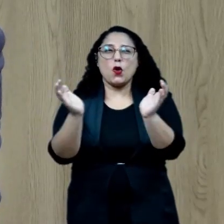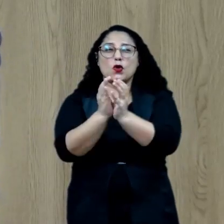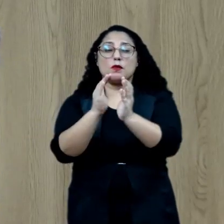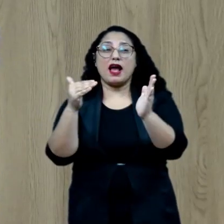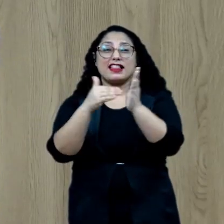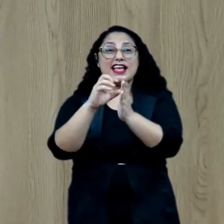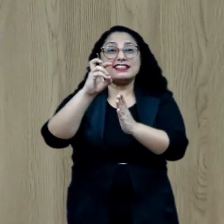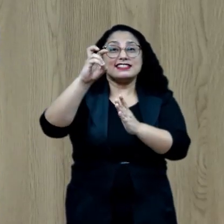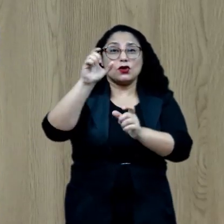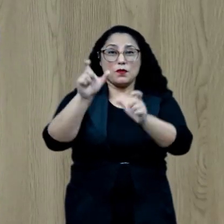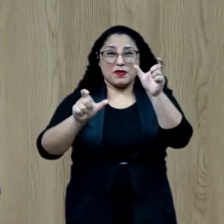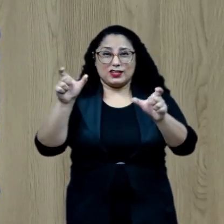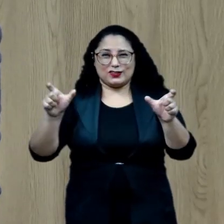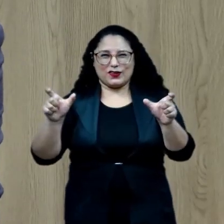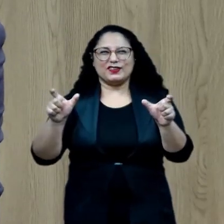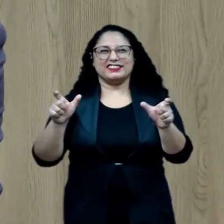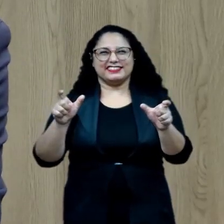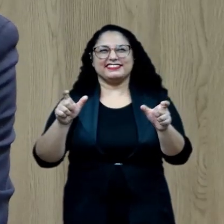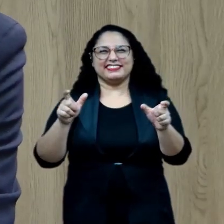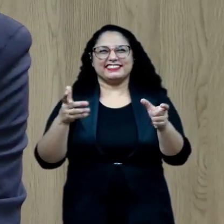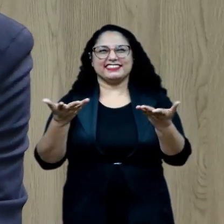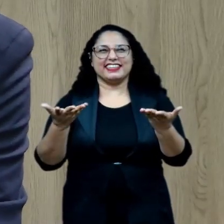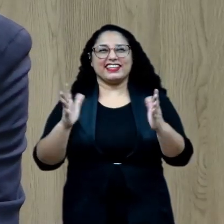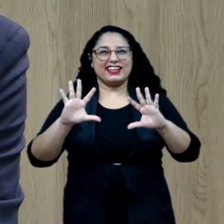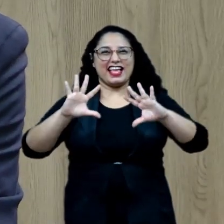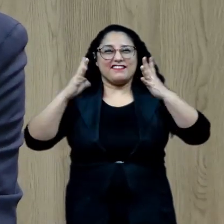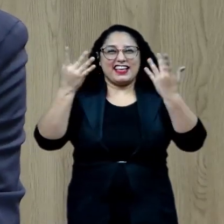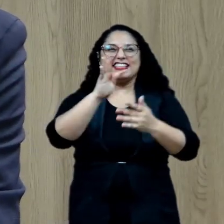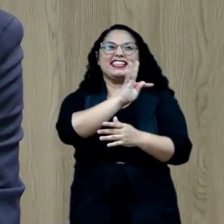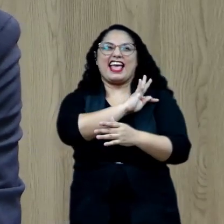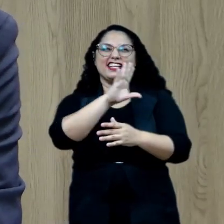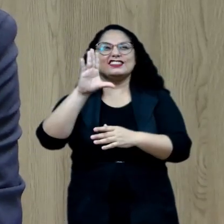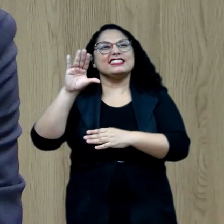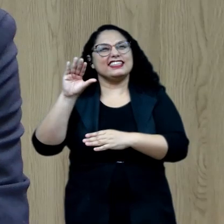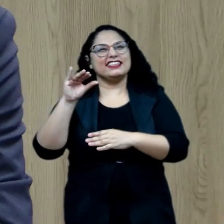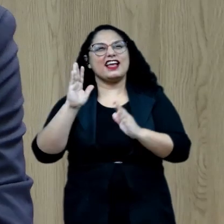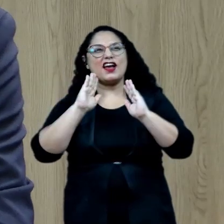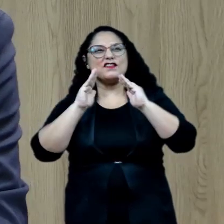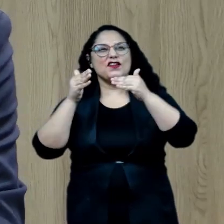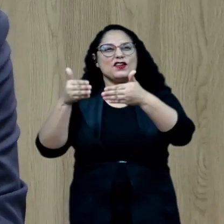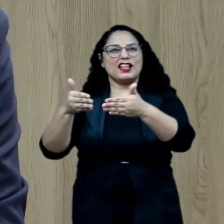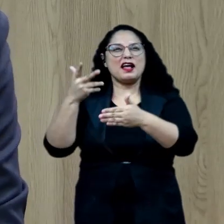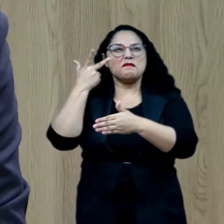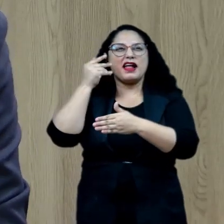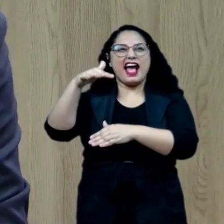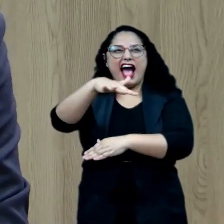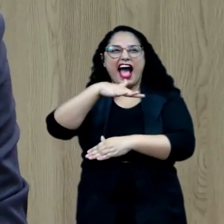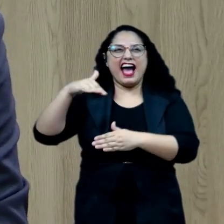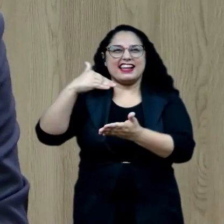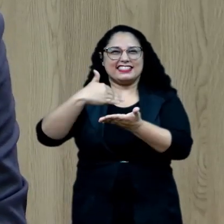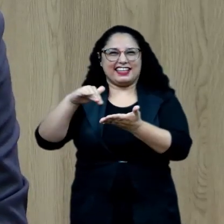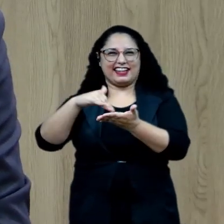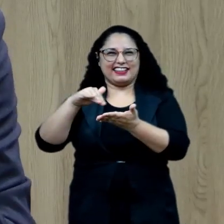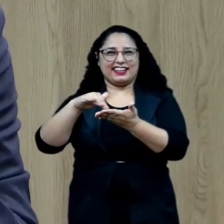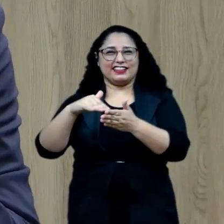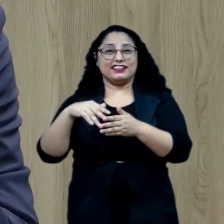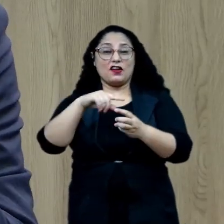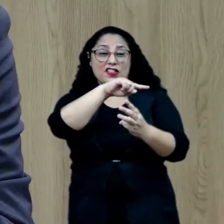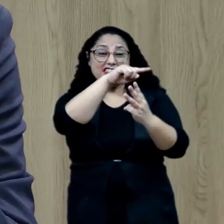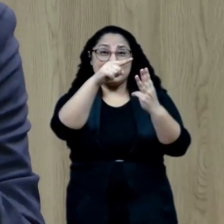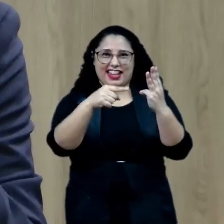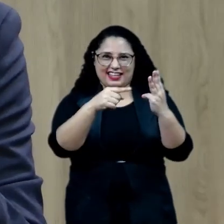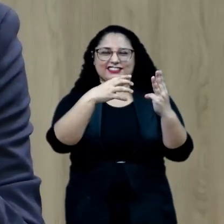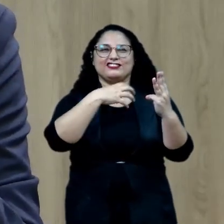até 5 pessoas. E aí esse evento técnico-científico é voltado para a área de secretariado. Então, são